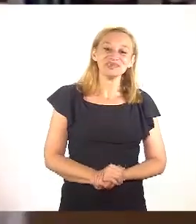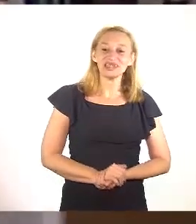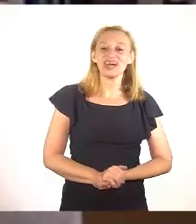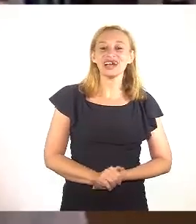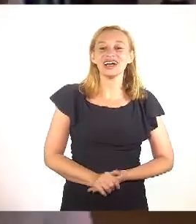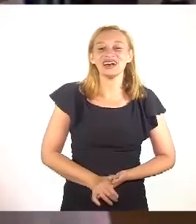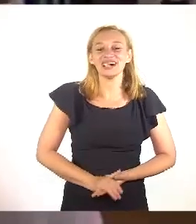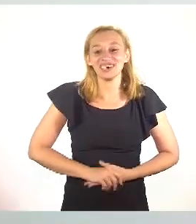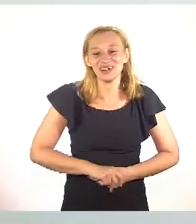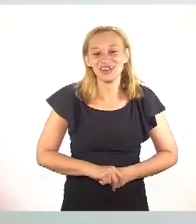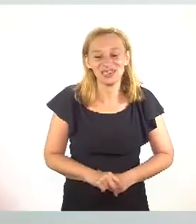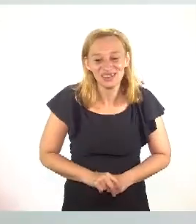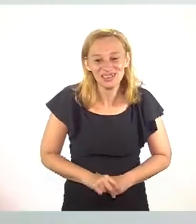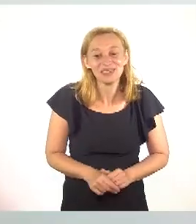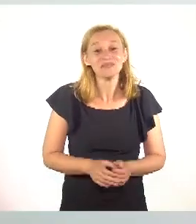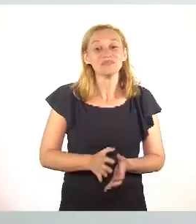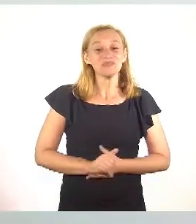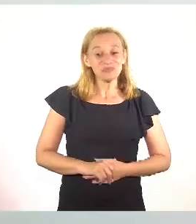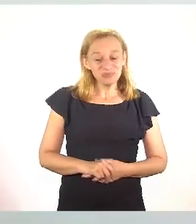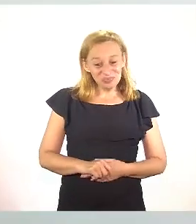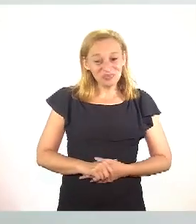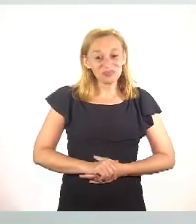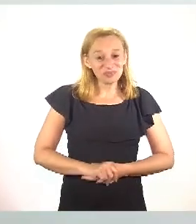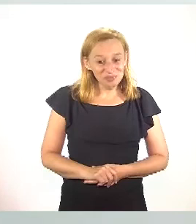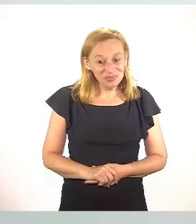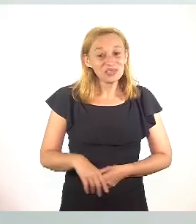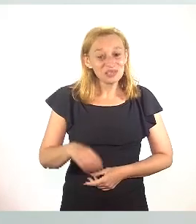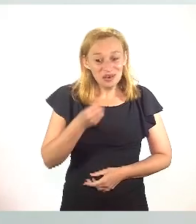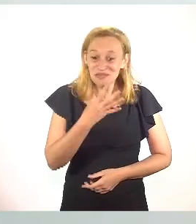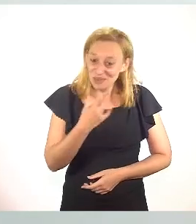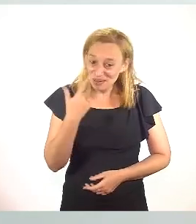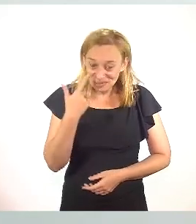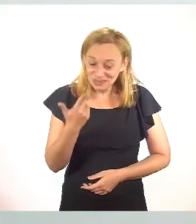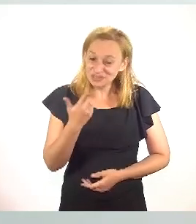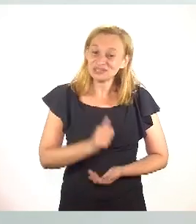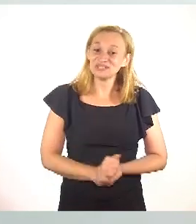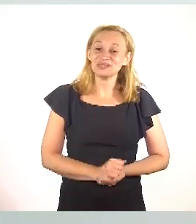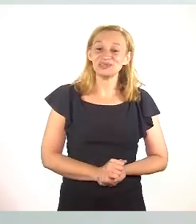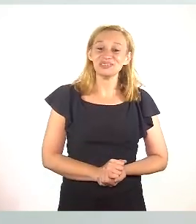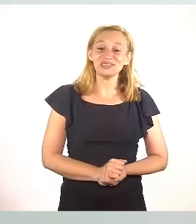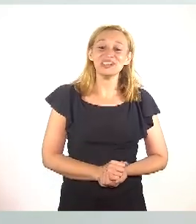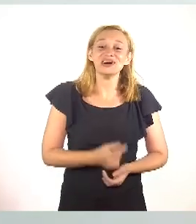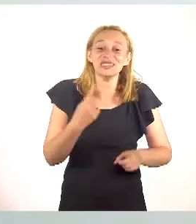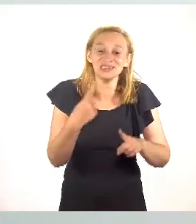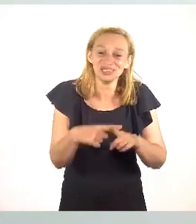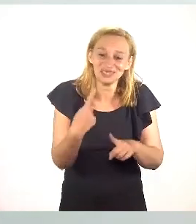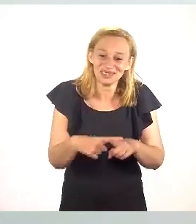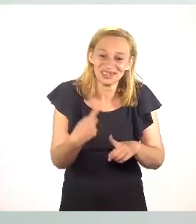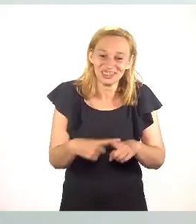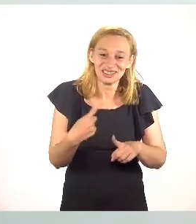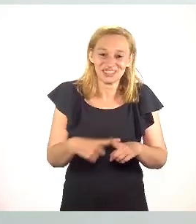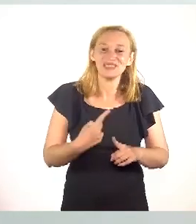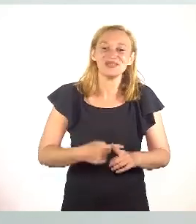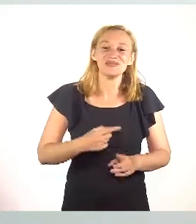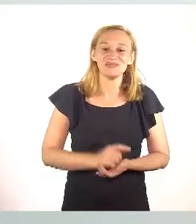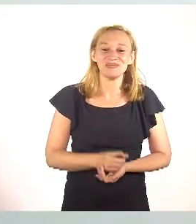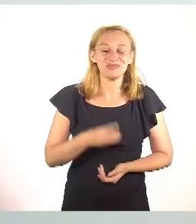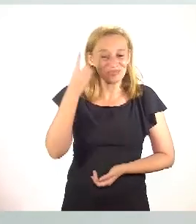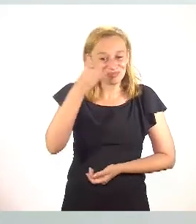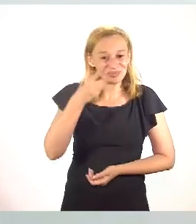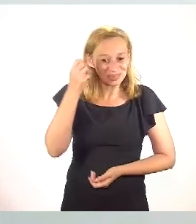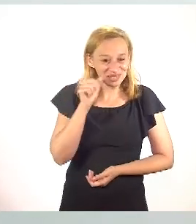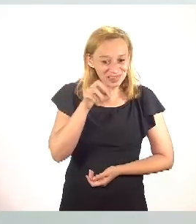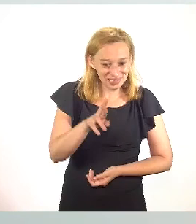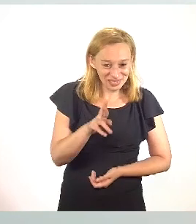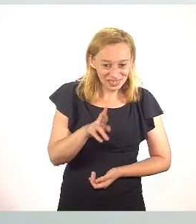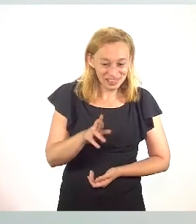Senão eu a teria feito. Mas foi bom o senhor levantar essa questão, porque o deputado Rosenberg